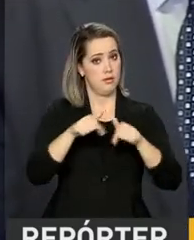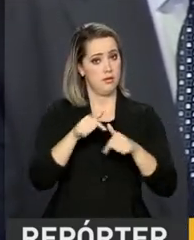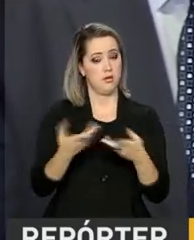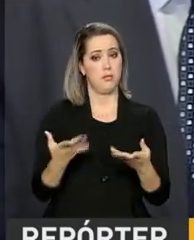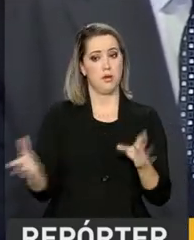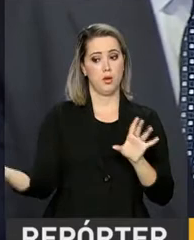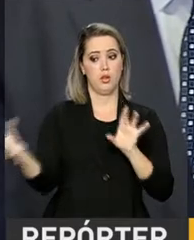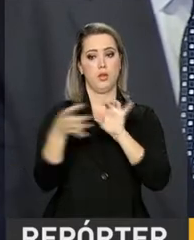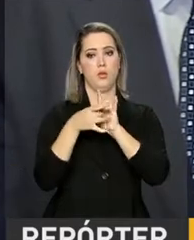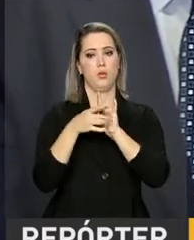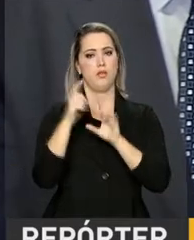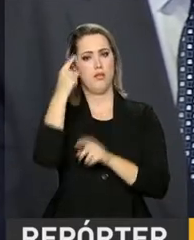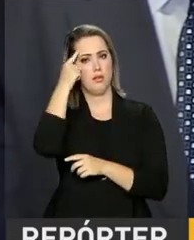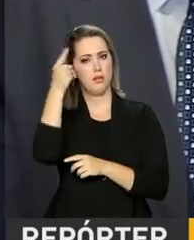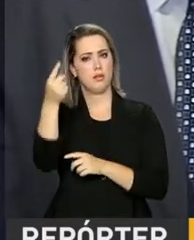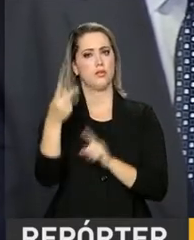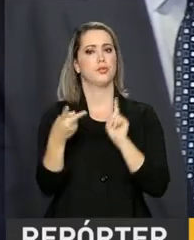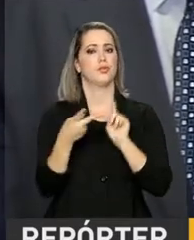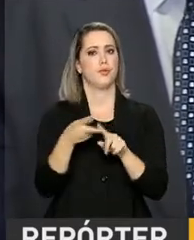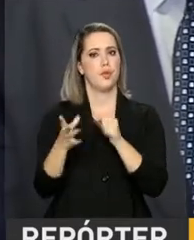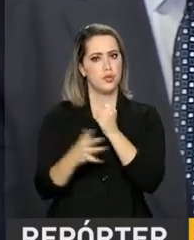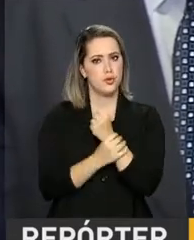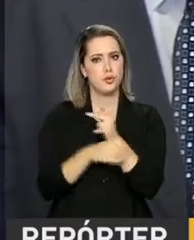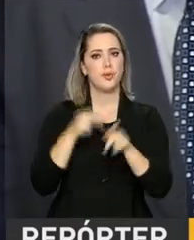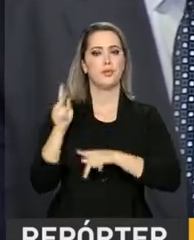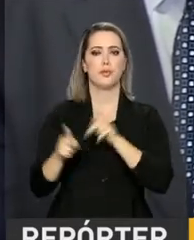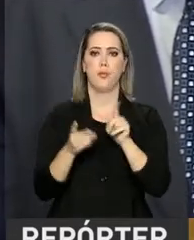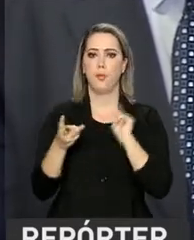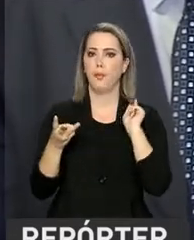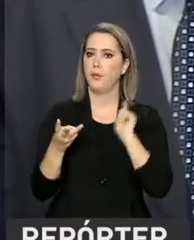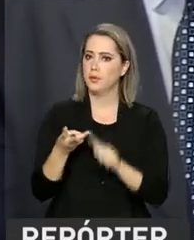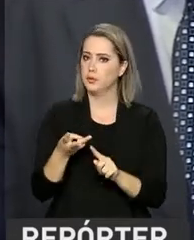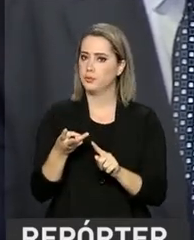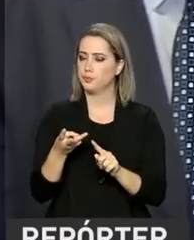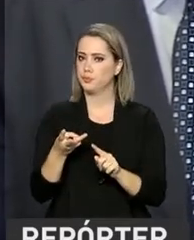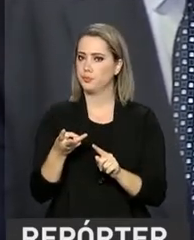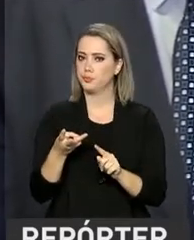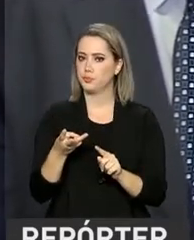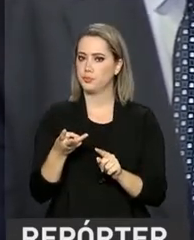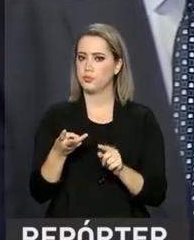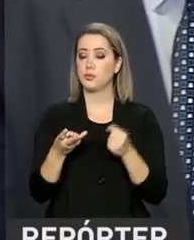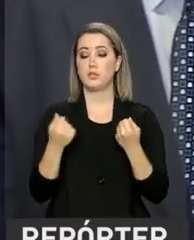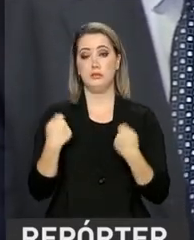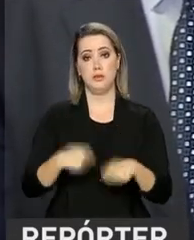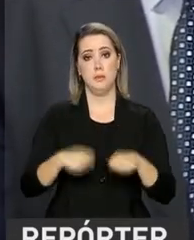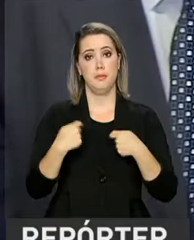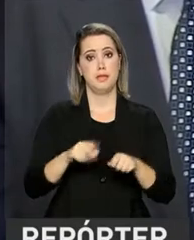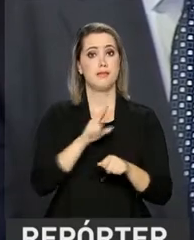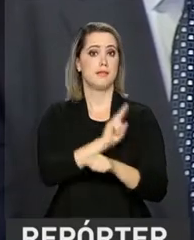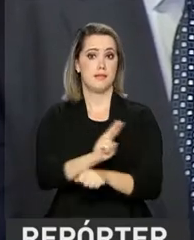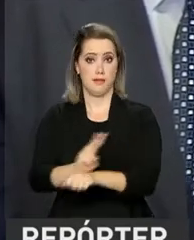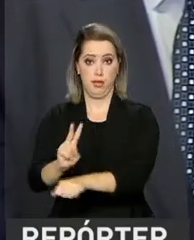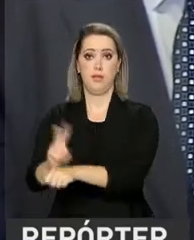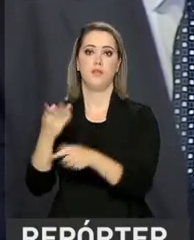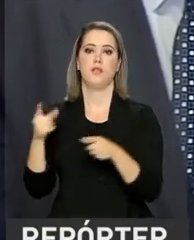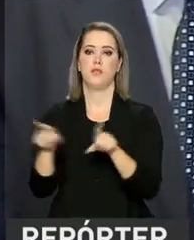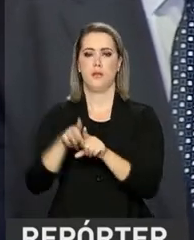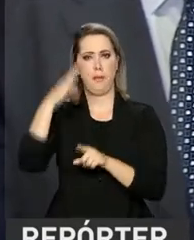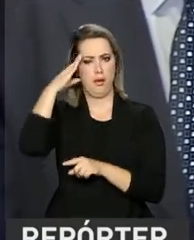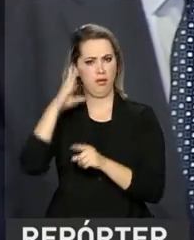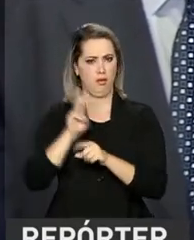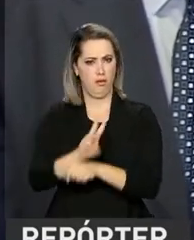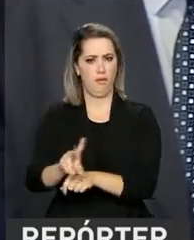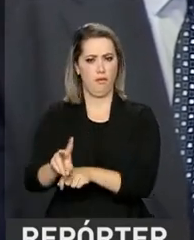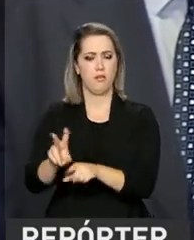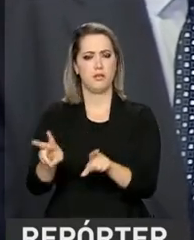integrações de inteligência de segurança pública de quando e se necessário defesa e principalmente